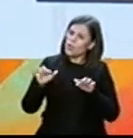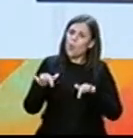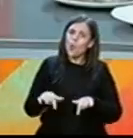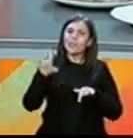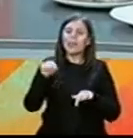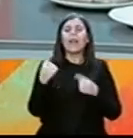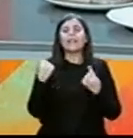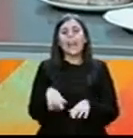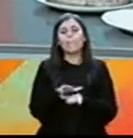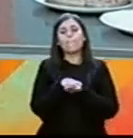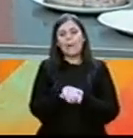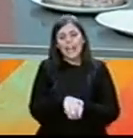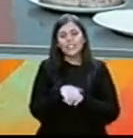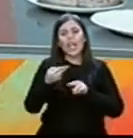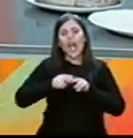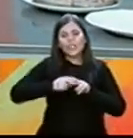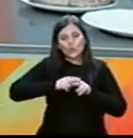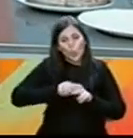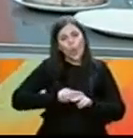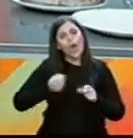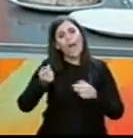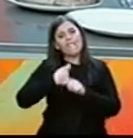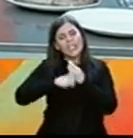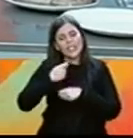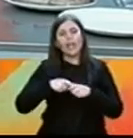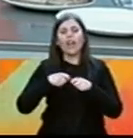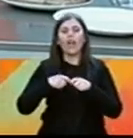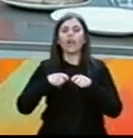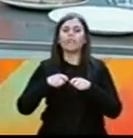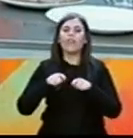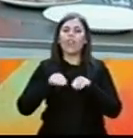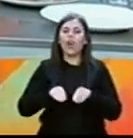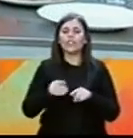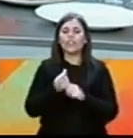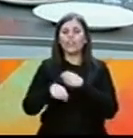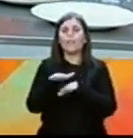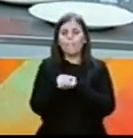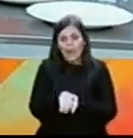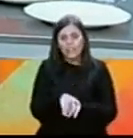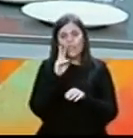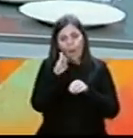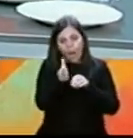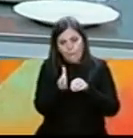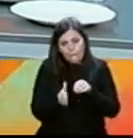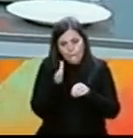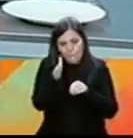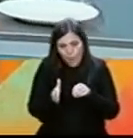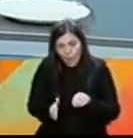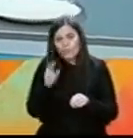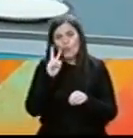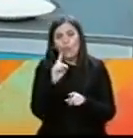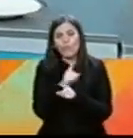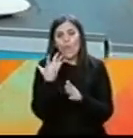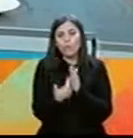encontra facilmente à venda o atum em posta nos hipermercados. Sim, muitas vezes em conta porque está em